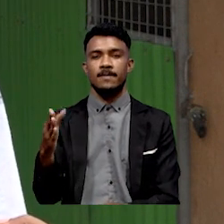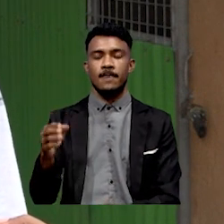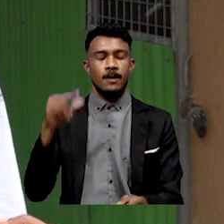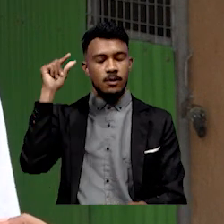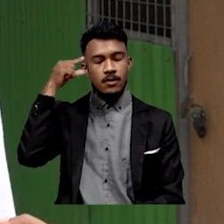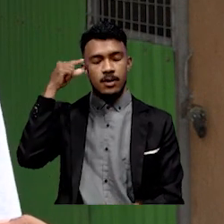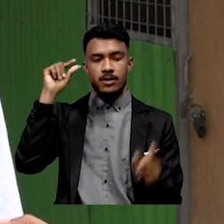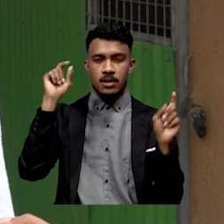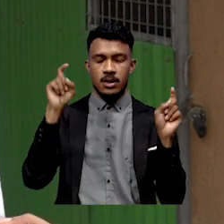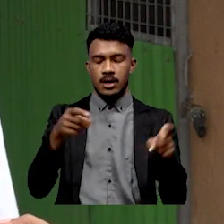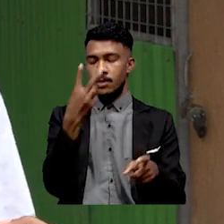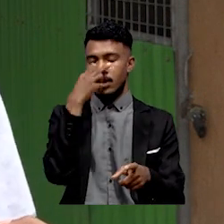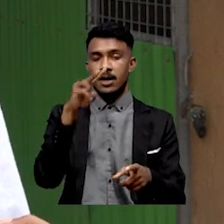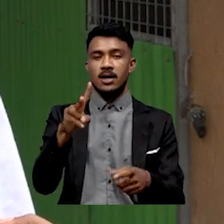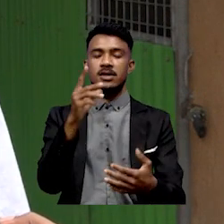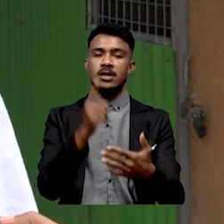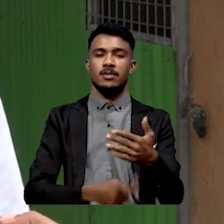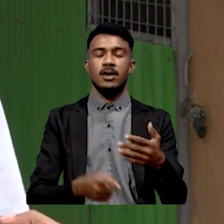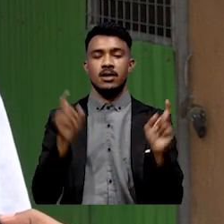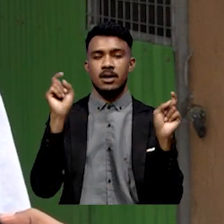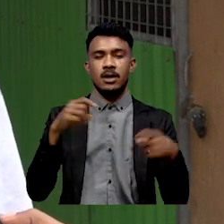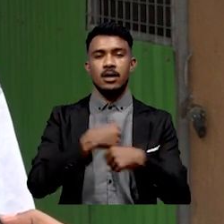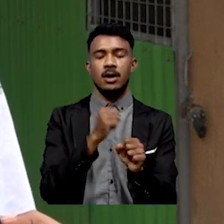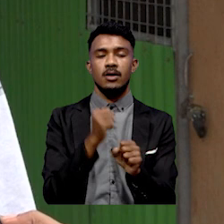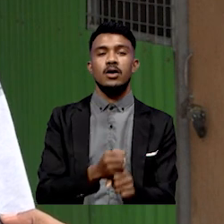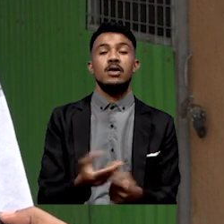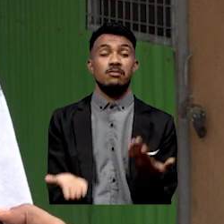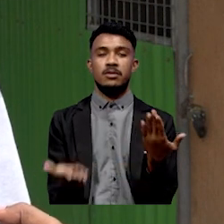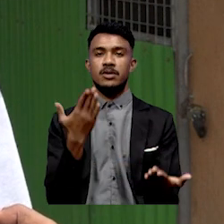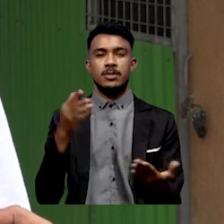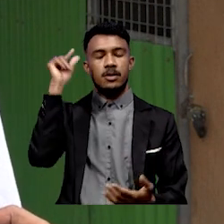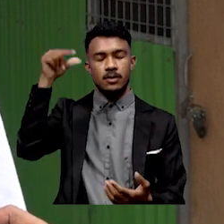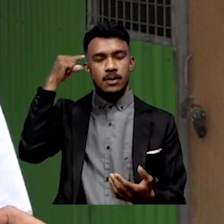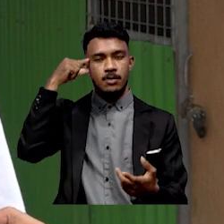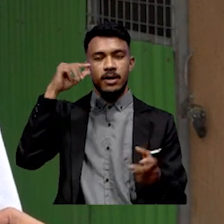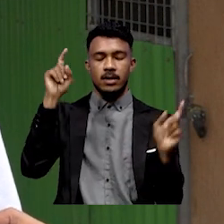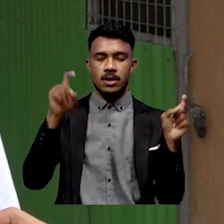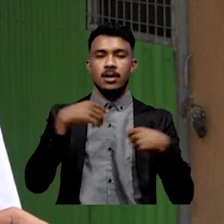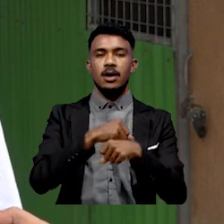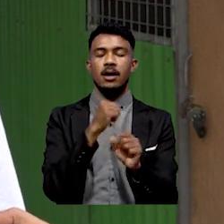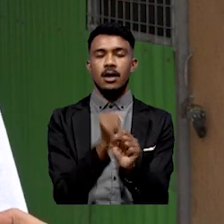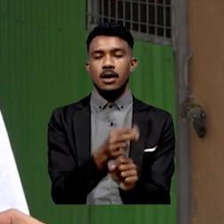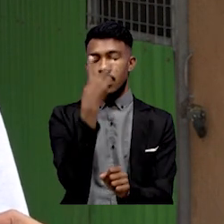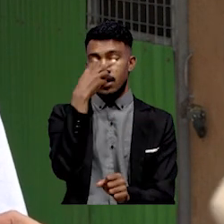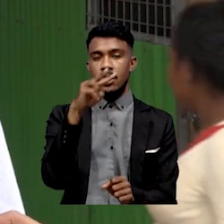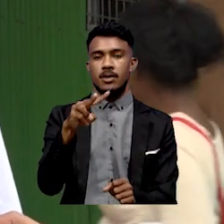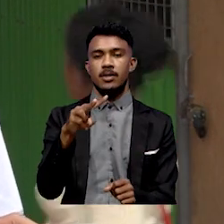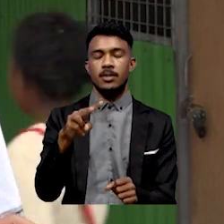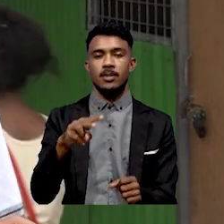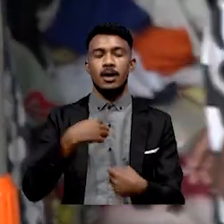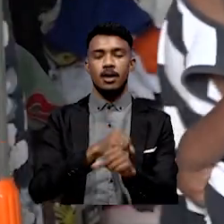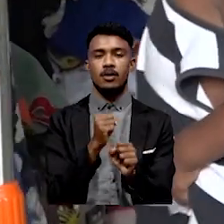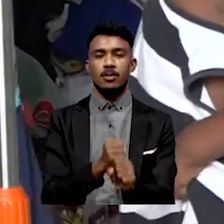halo i taun ne husik ba governo na tuare ninia knar ninia servisu atu halo ba povo Timor